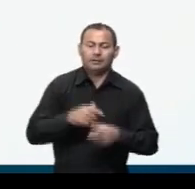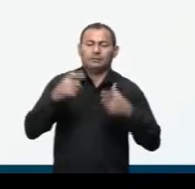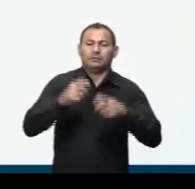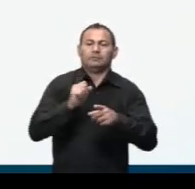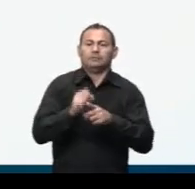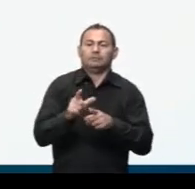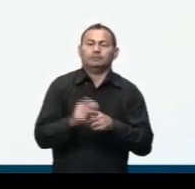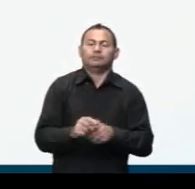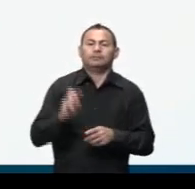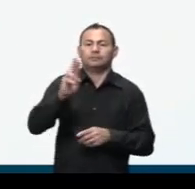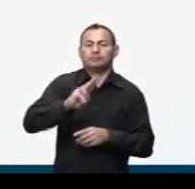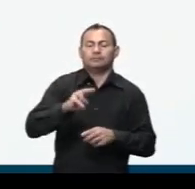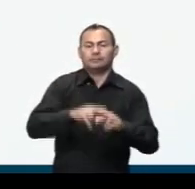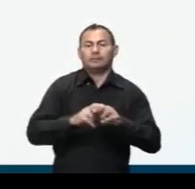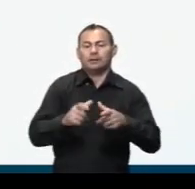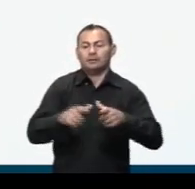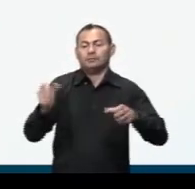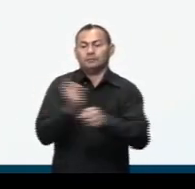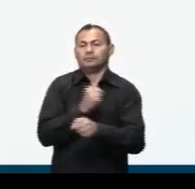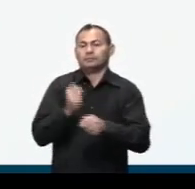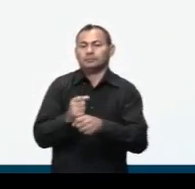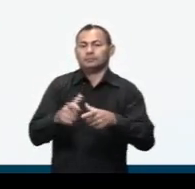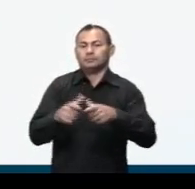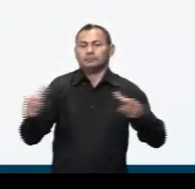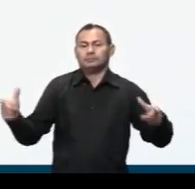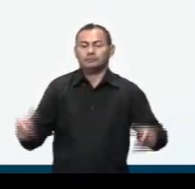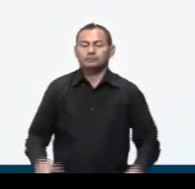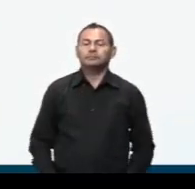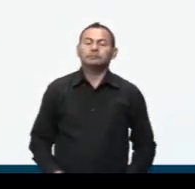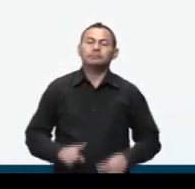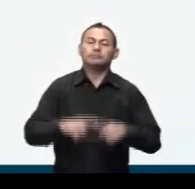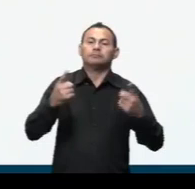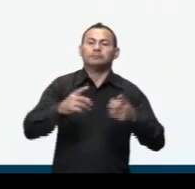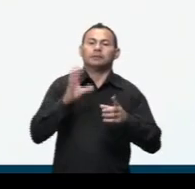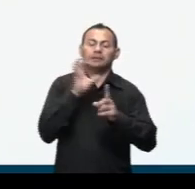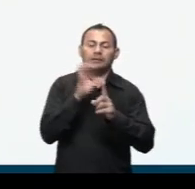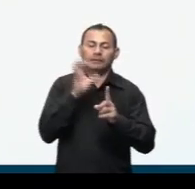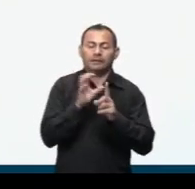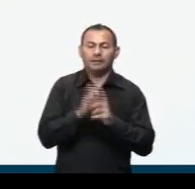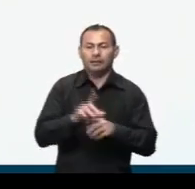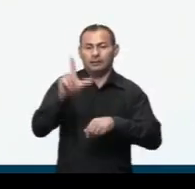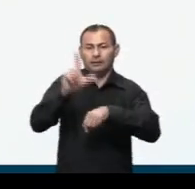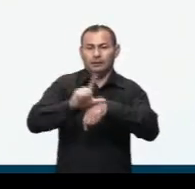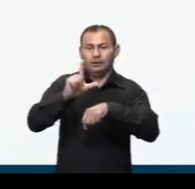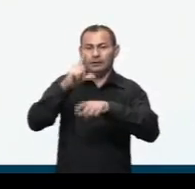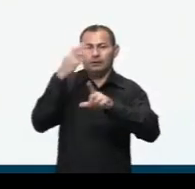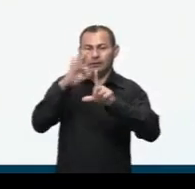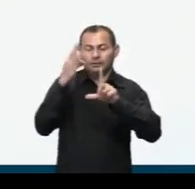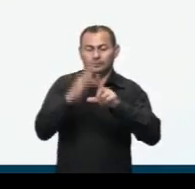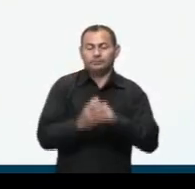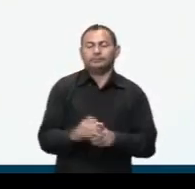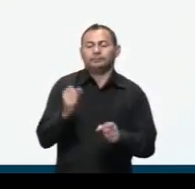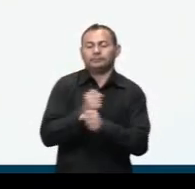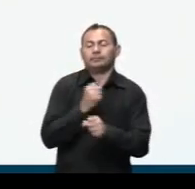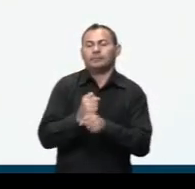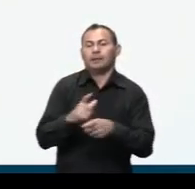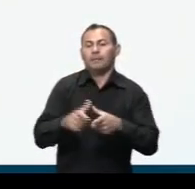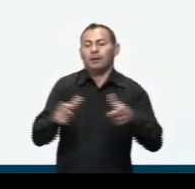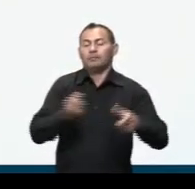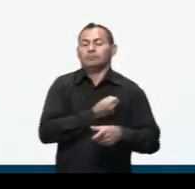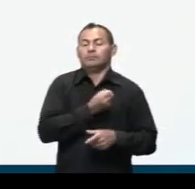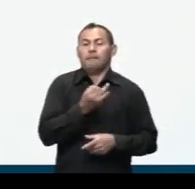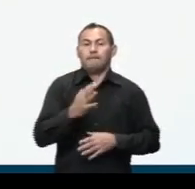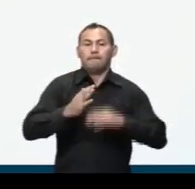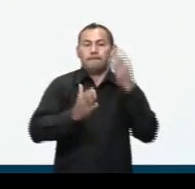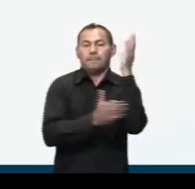locação. Aplicável em grandes obras. Entretanto, ele interfere na logística da obra. Ele tem maior